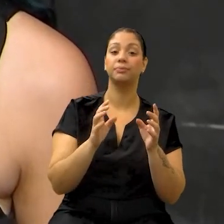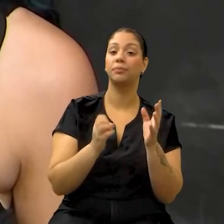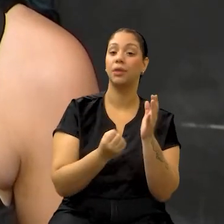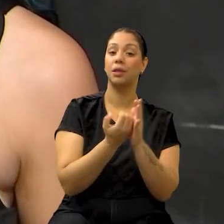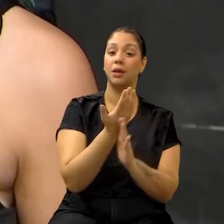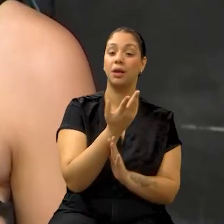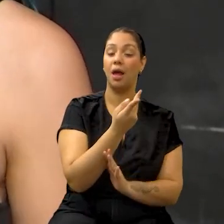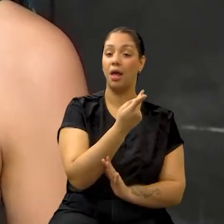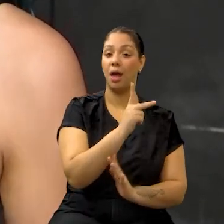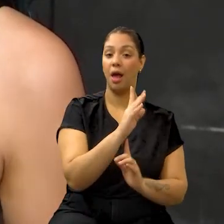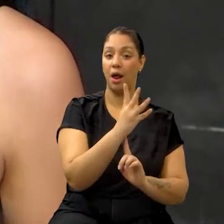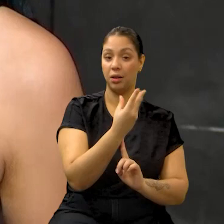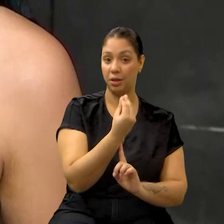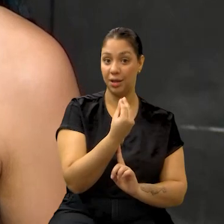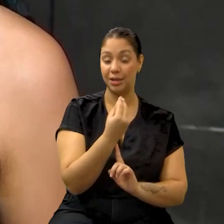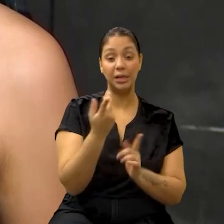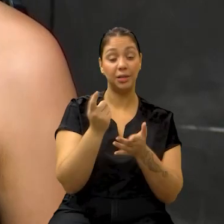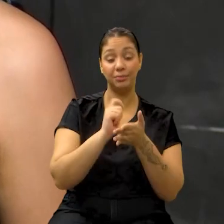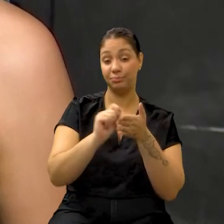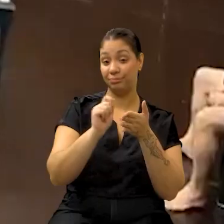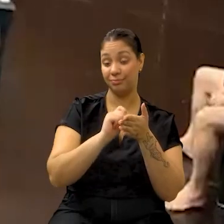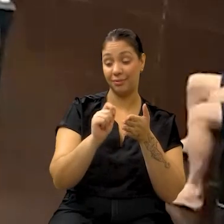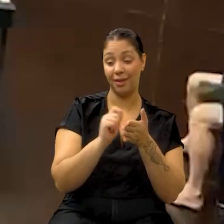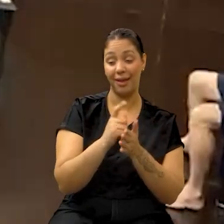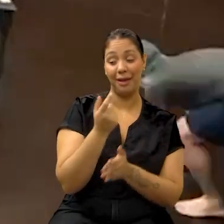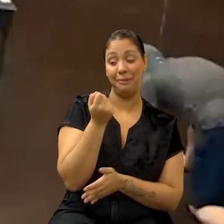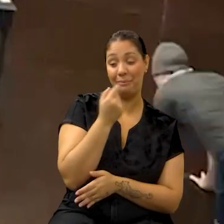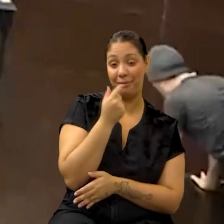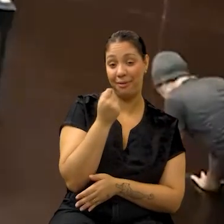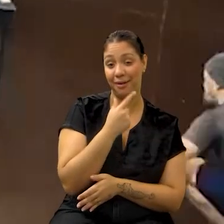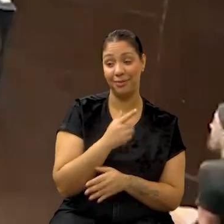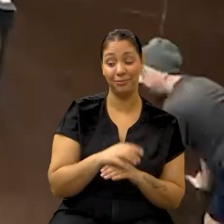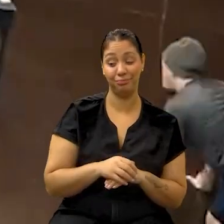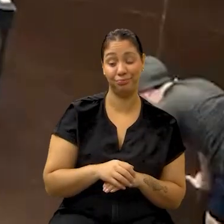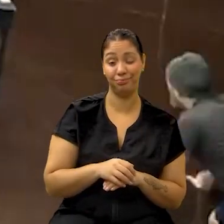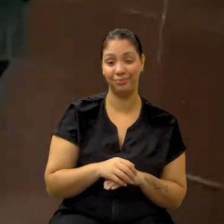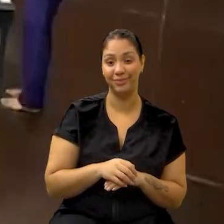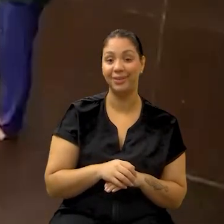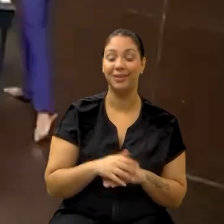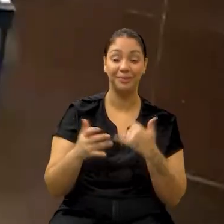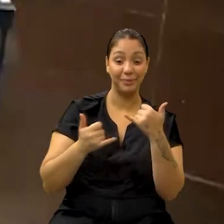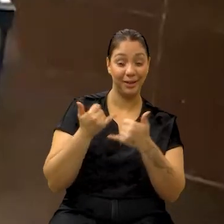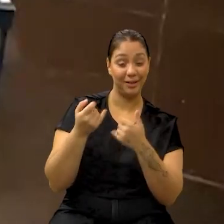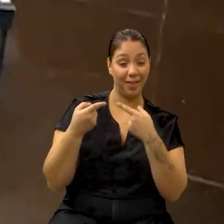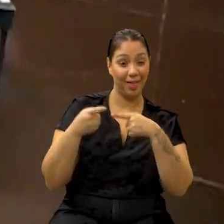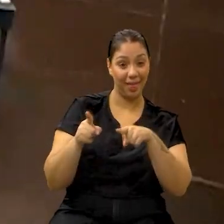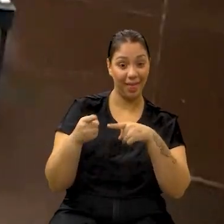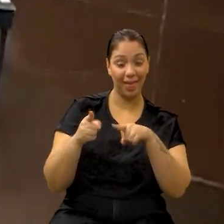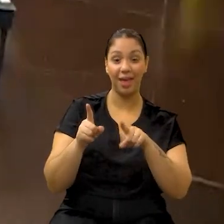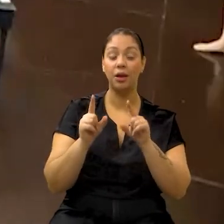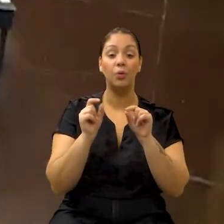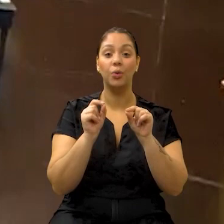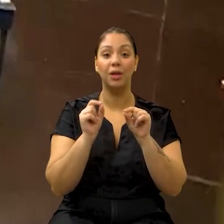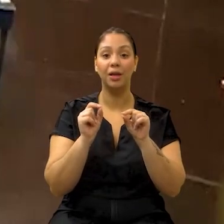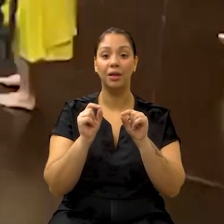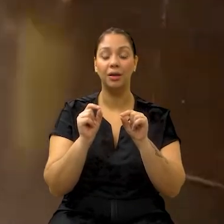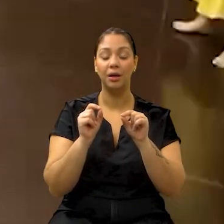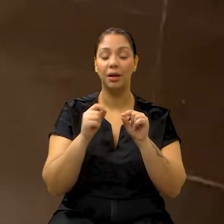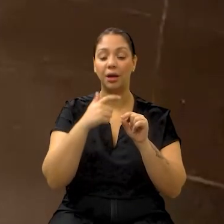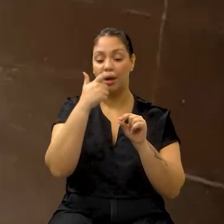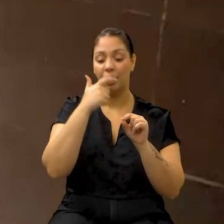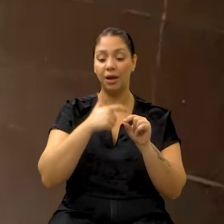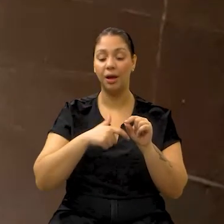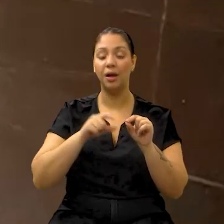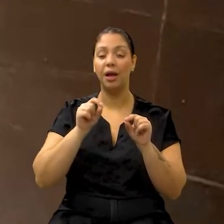dele. E ele escreve essa peça meio que debochando, brincando com a questão do que